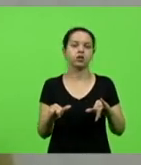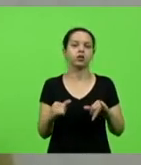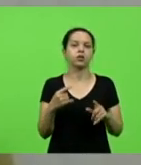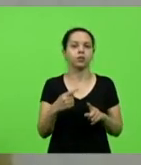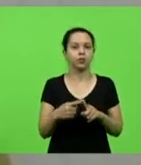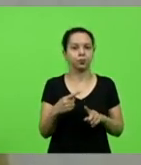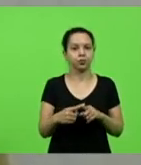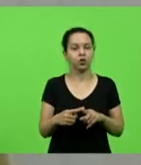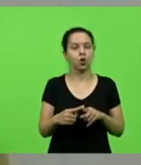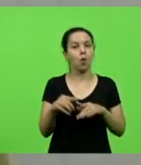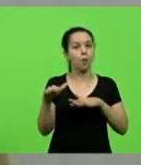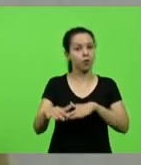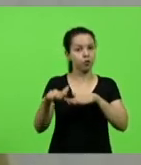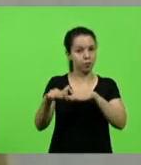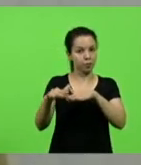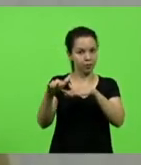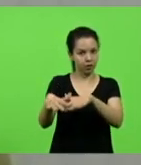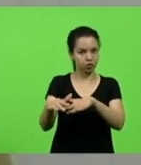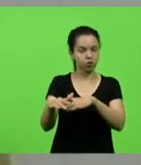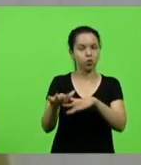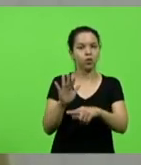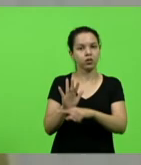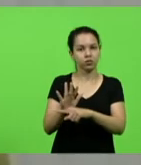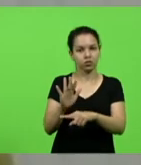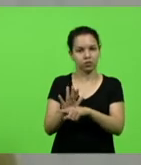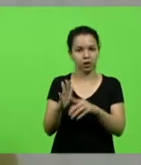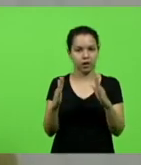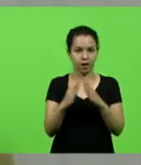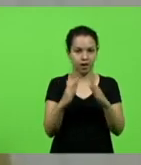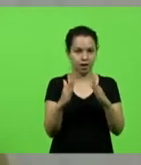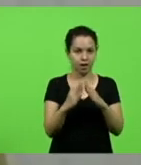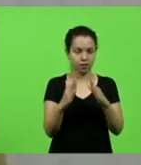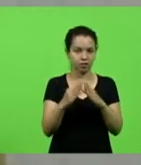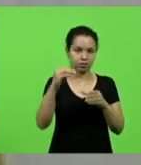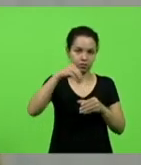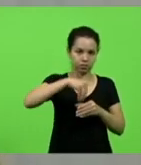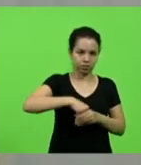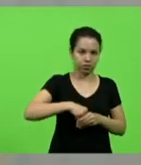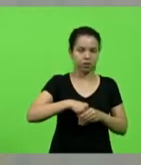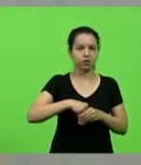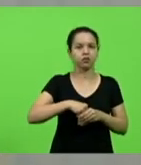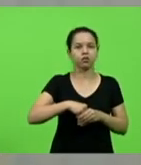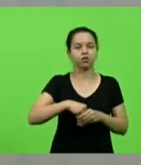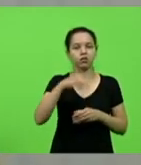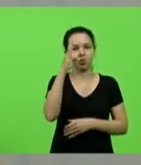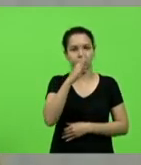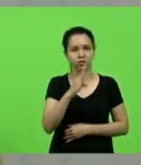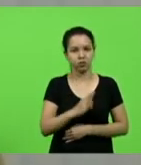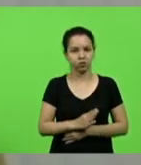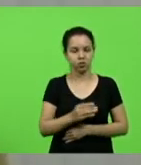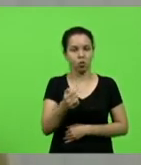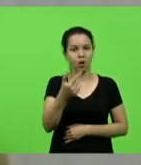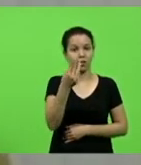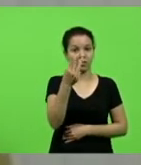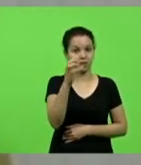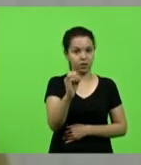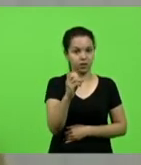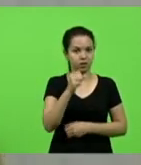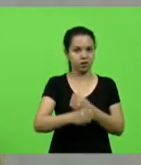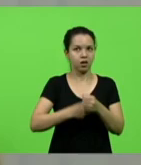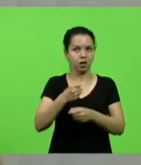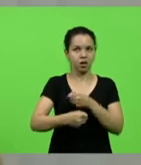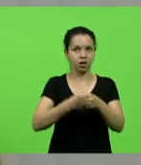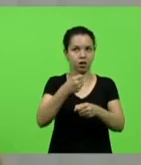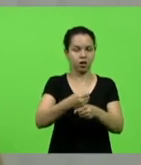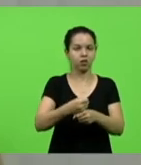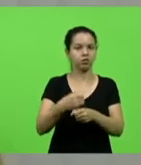movimento em prol da educação domiciliar está presente no Brasil há quase 30 anos, e nos últimos anos esse